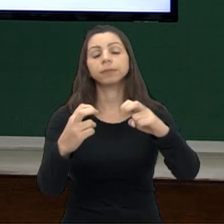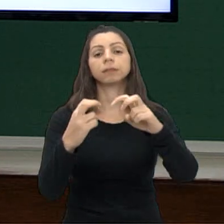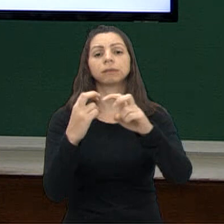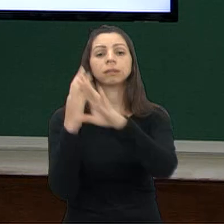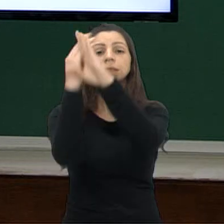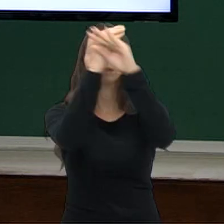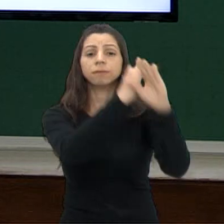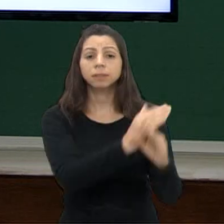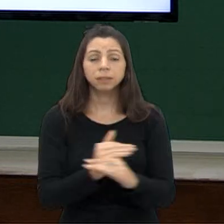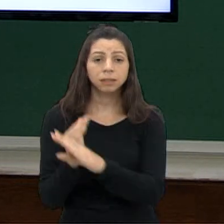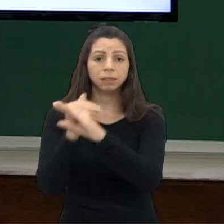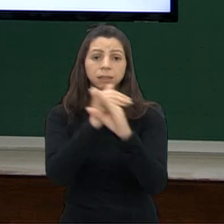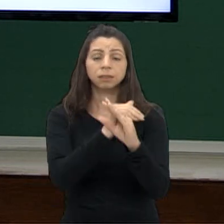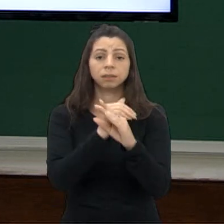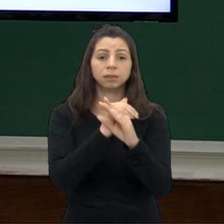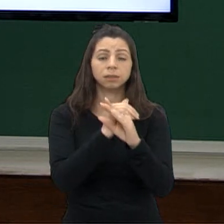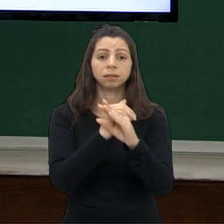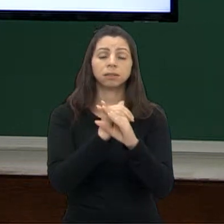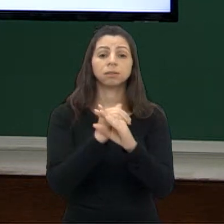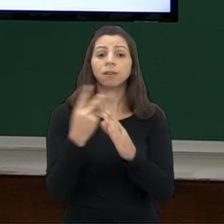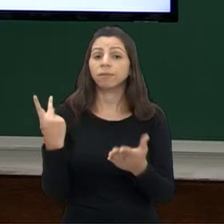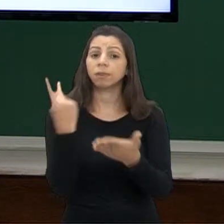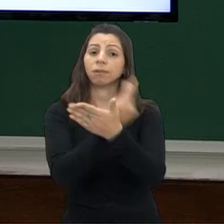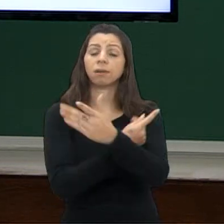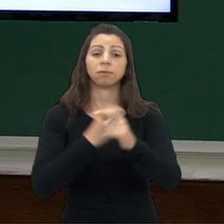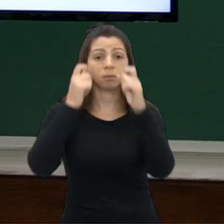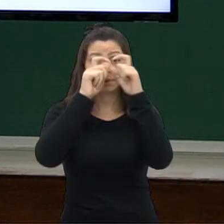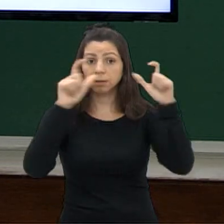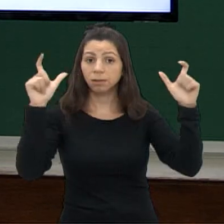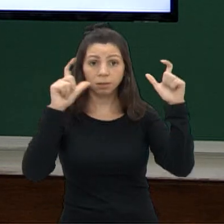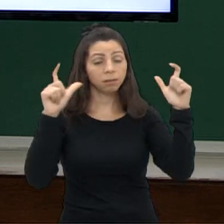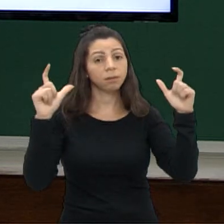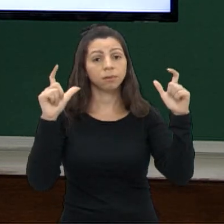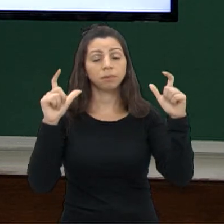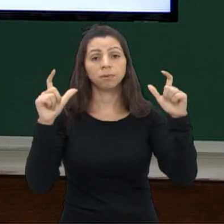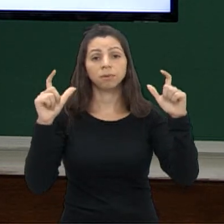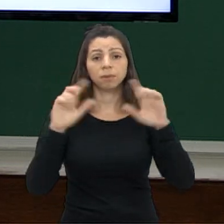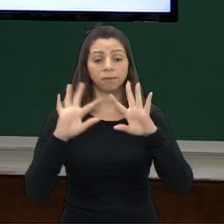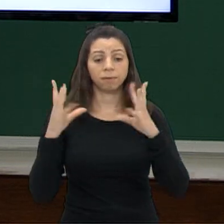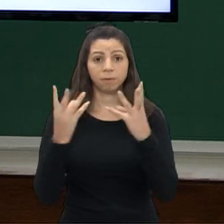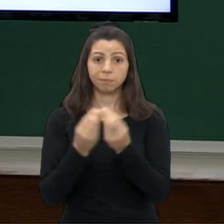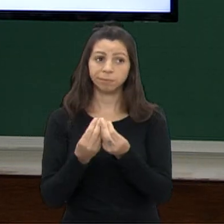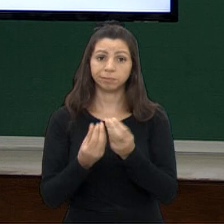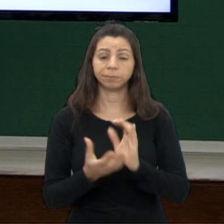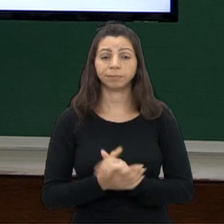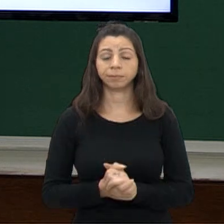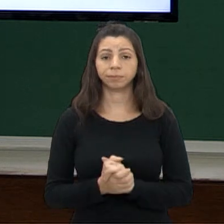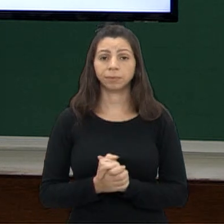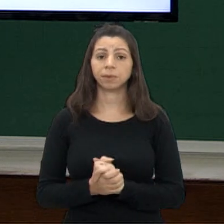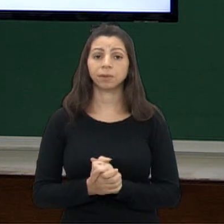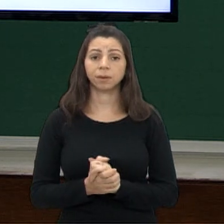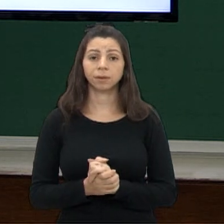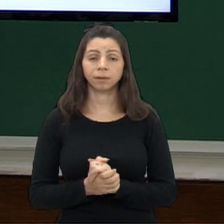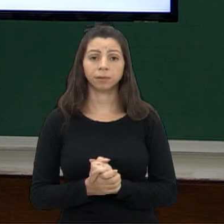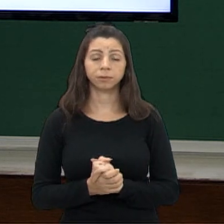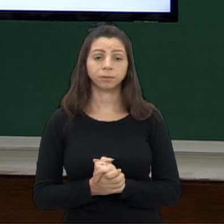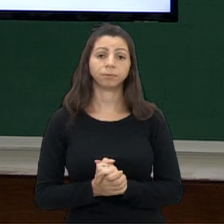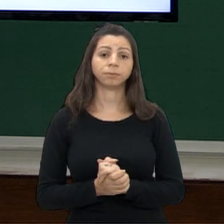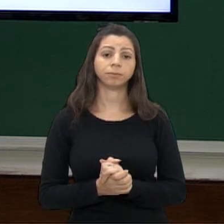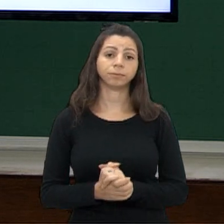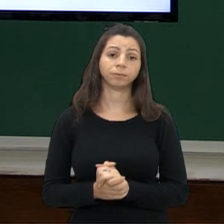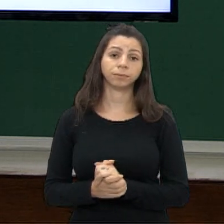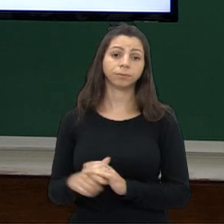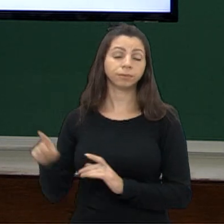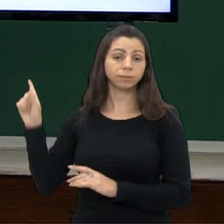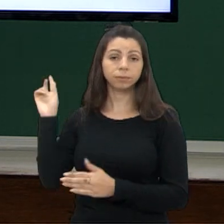de errado aí com a atenção dessa família nesse momento. E é o que você precisa saber para responder a